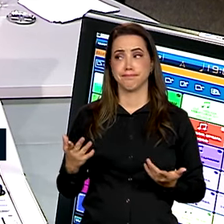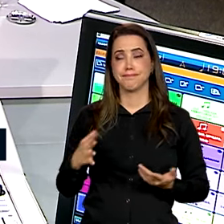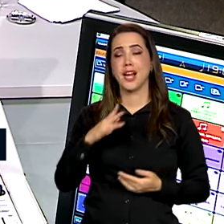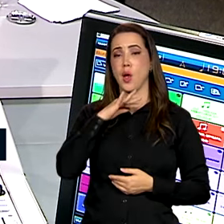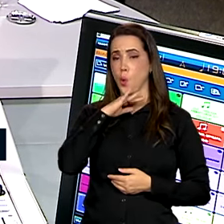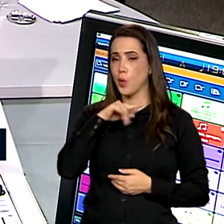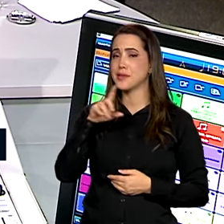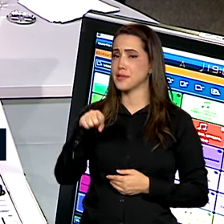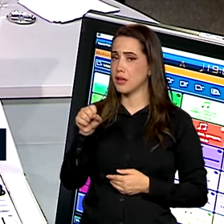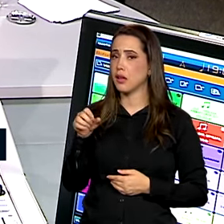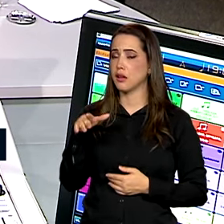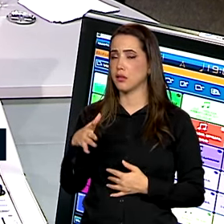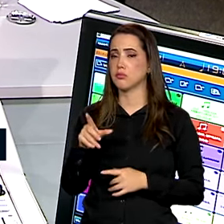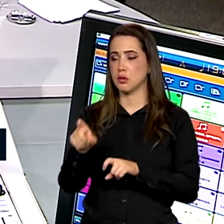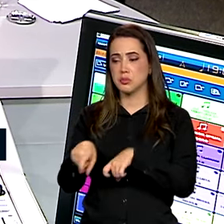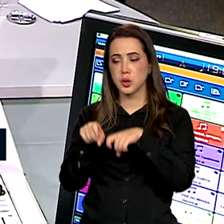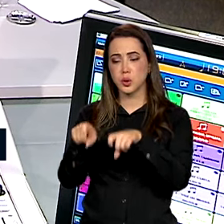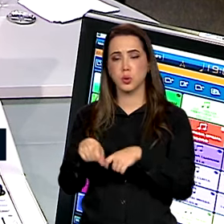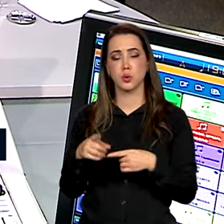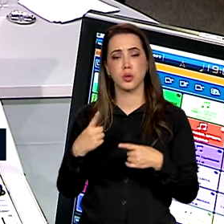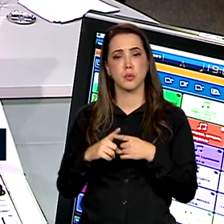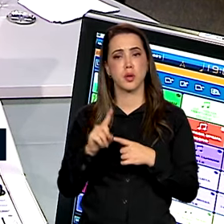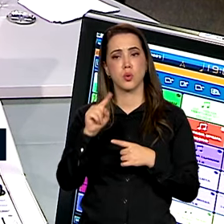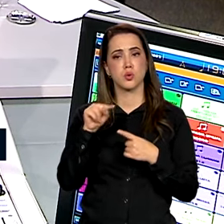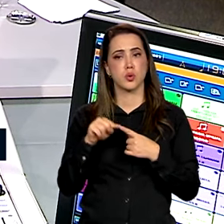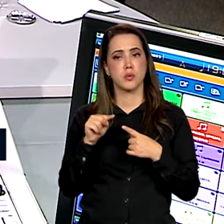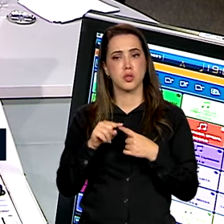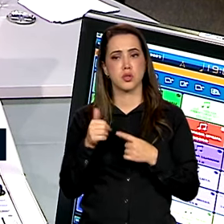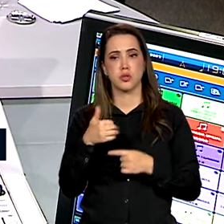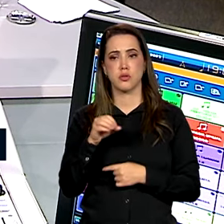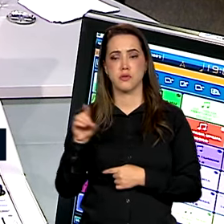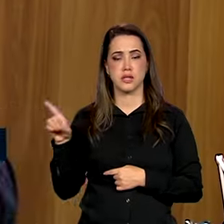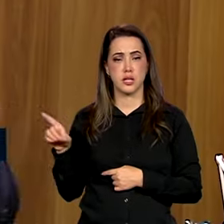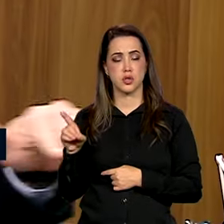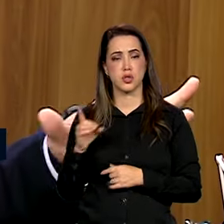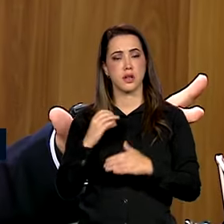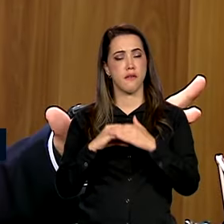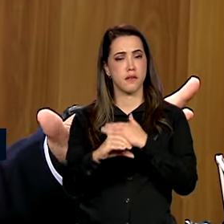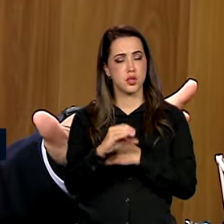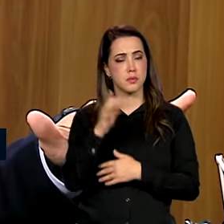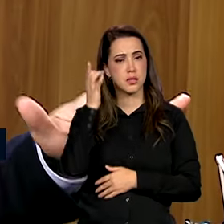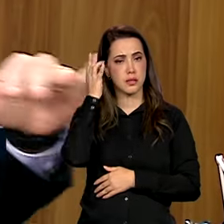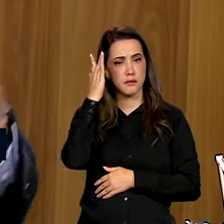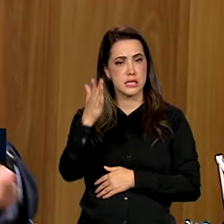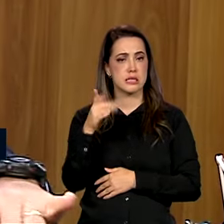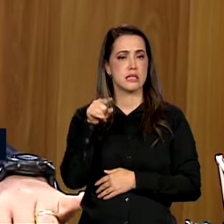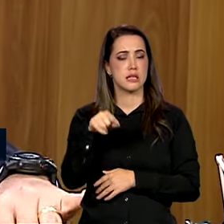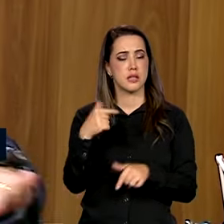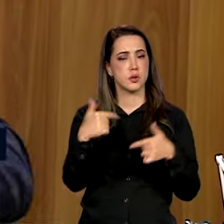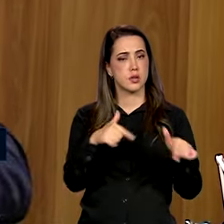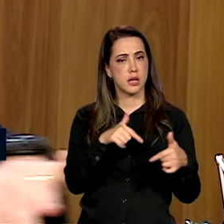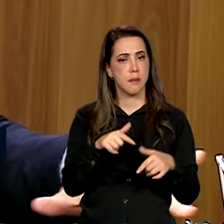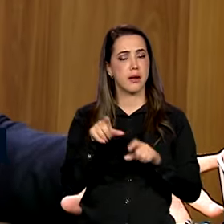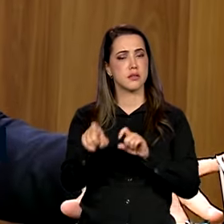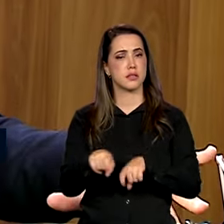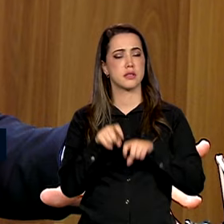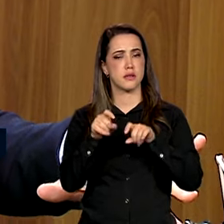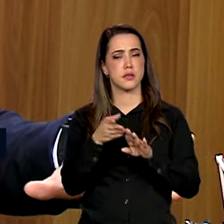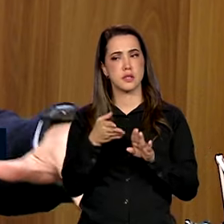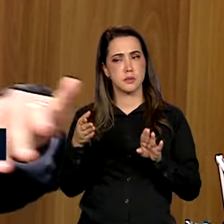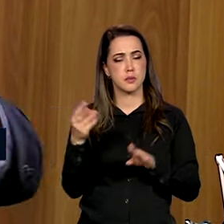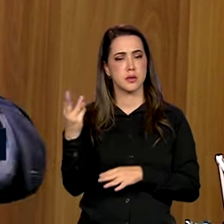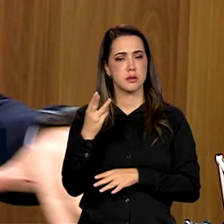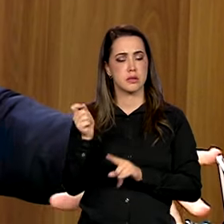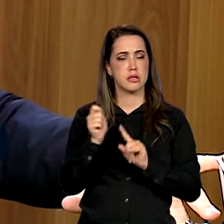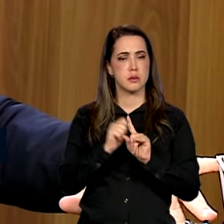muito a safra por isso uma das Vertentes de 100 dias foi investimentos que facilitassem a safra graças a Deus nesses primeiros três meses